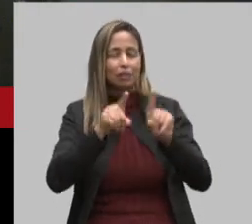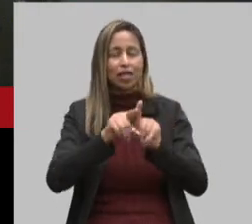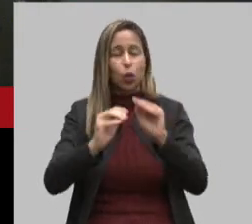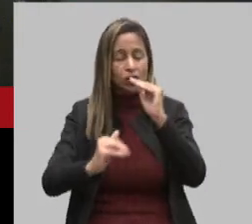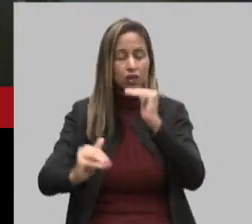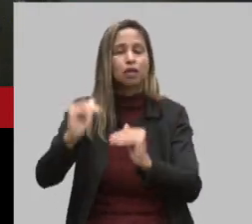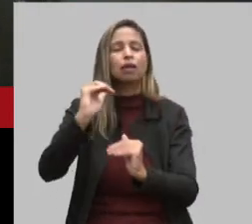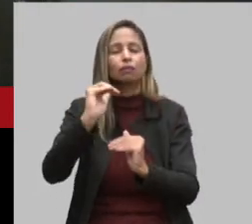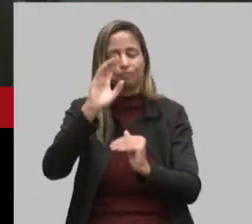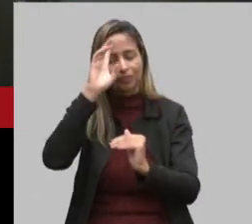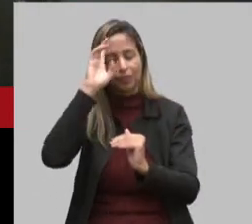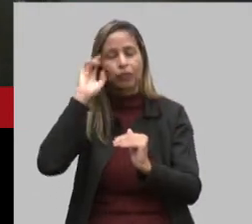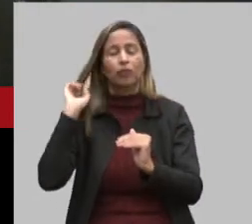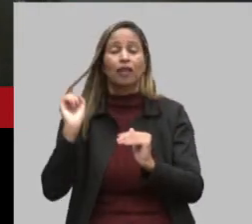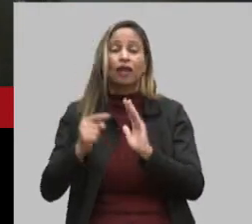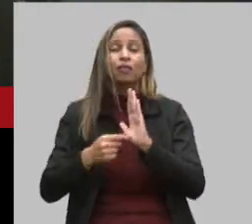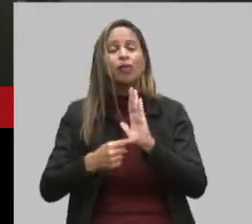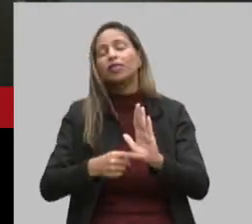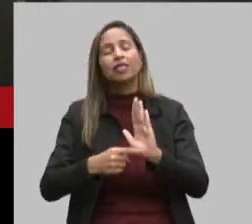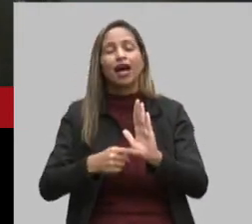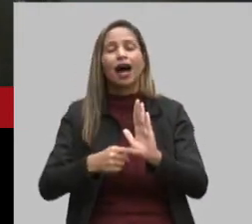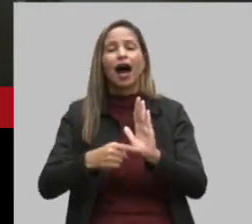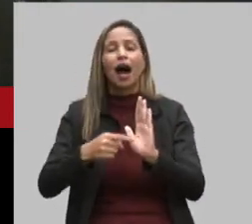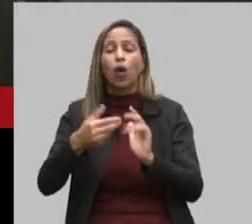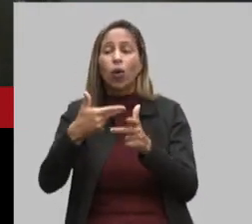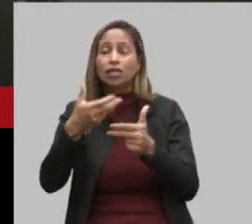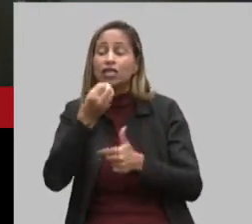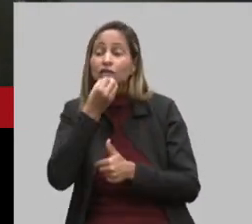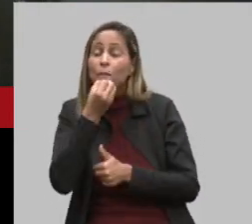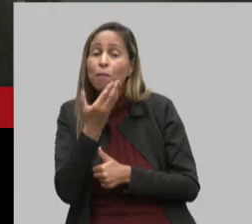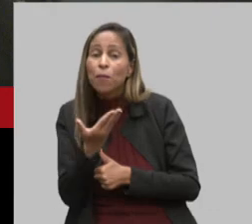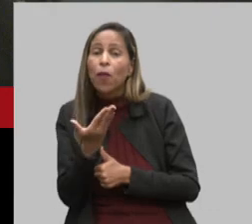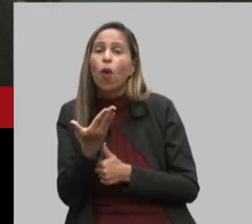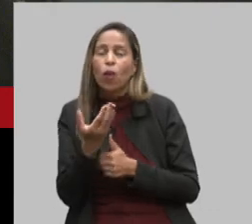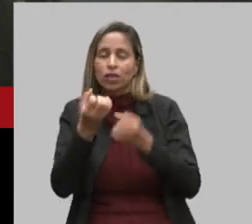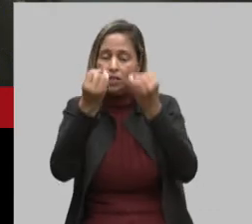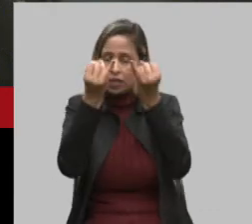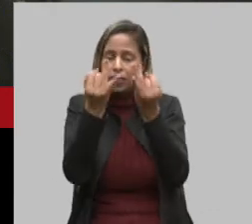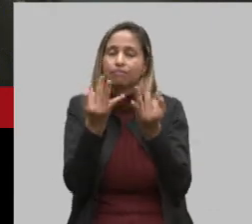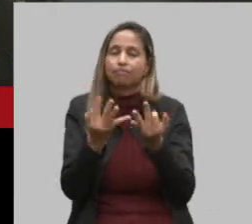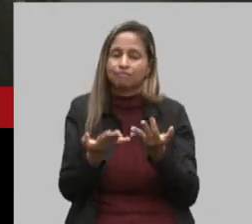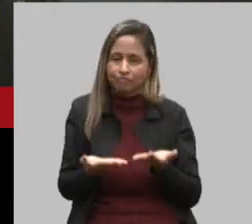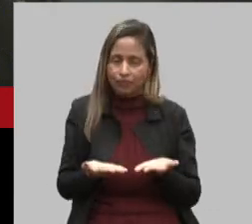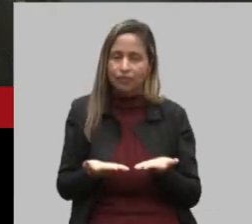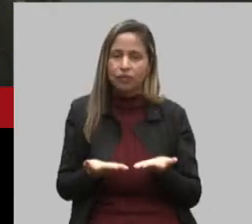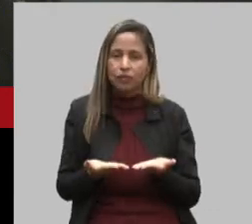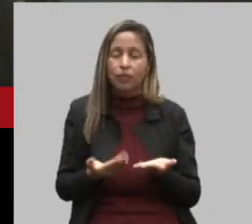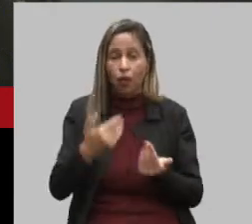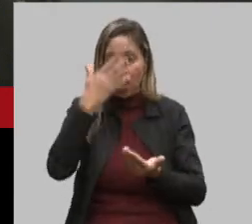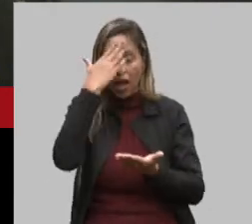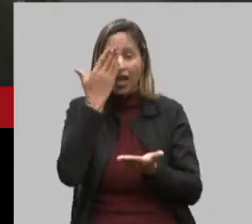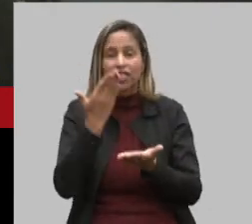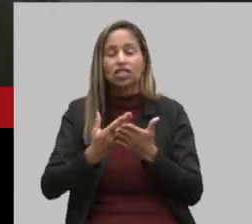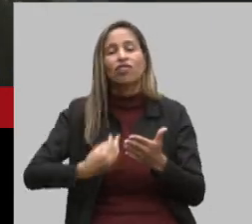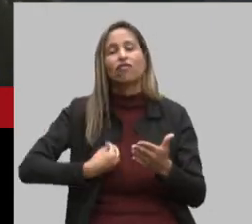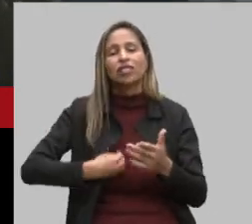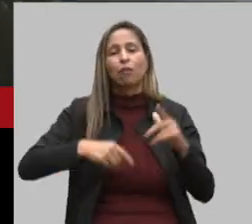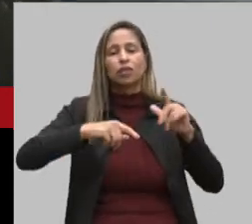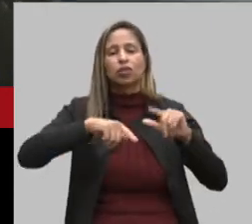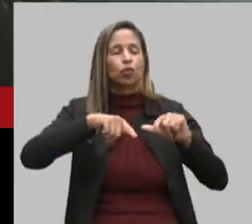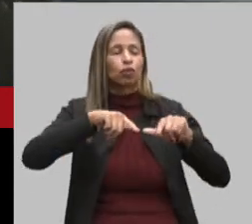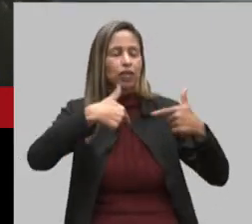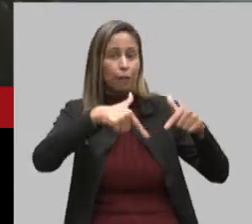e trazer discussões sadias e eficientes com vários esclarecimentos então eu acredito que nós fizemos um trabalho muito eficiente